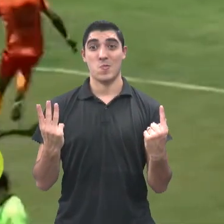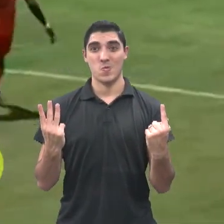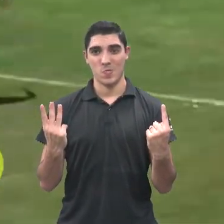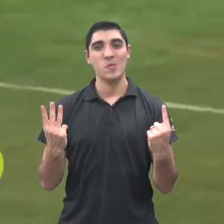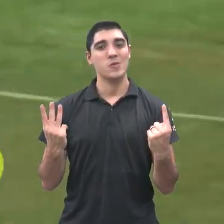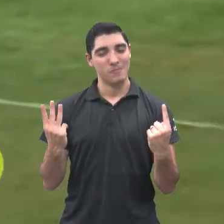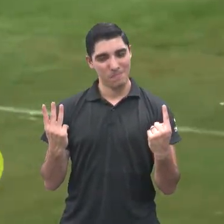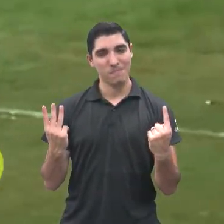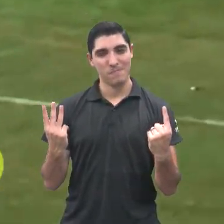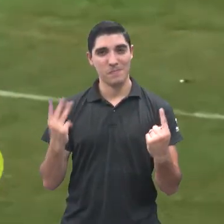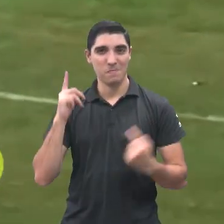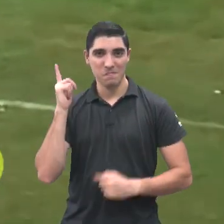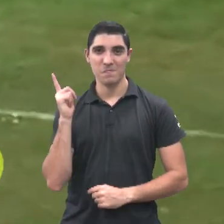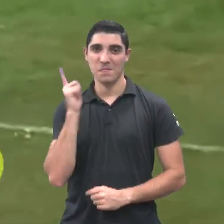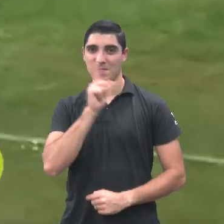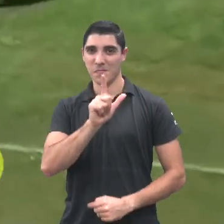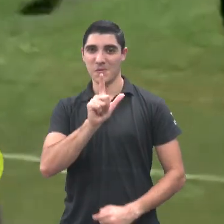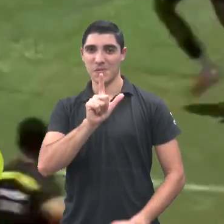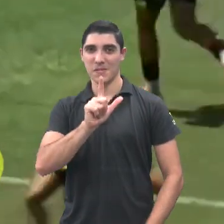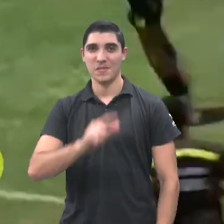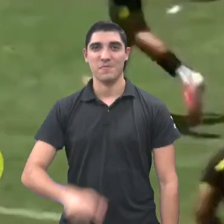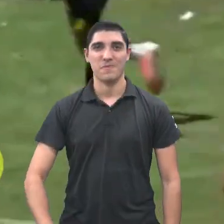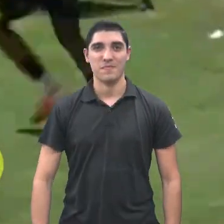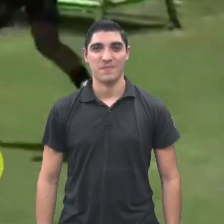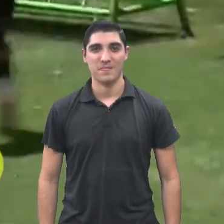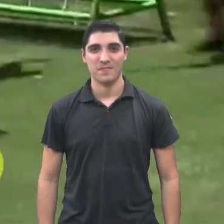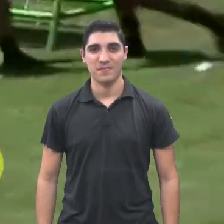Joaquinzão. Joseense 3, Penapolense 1.